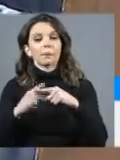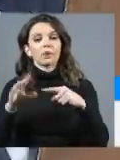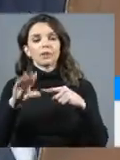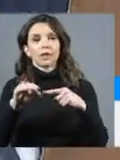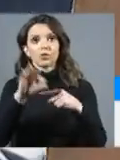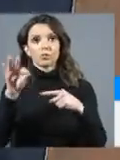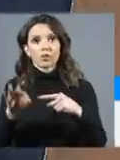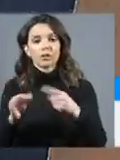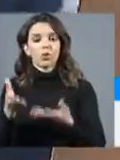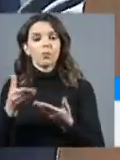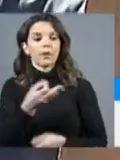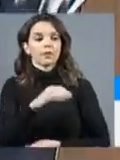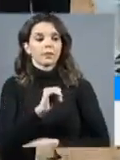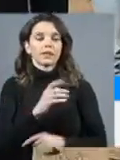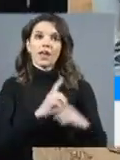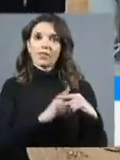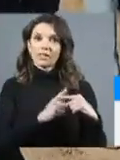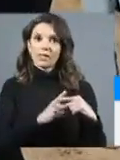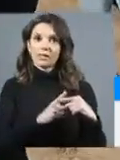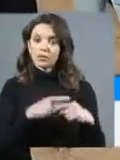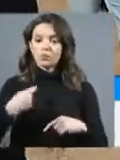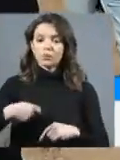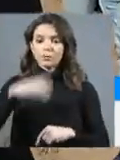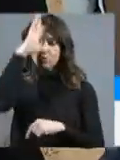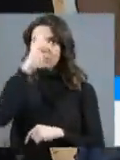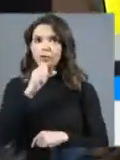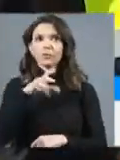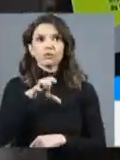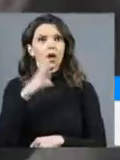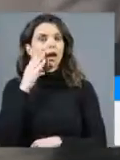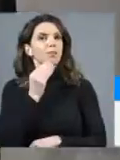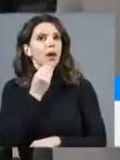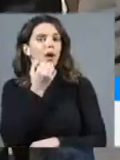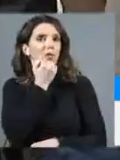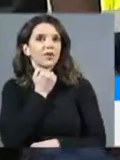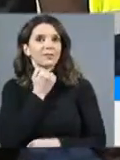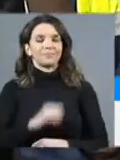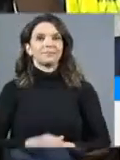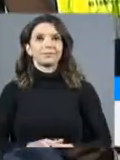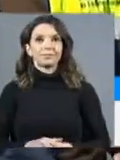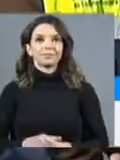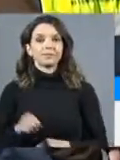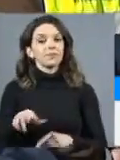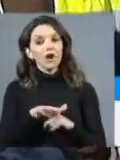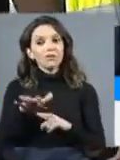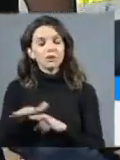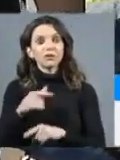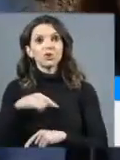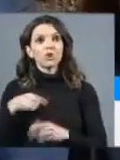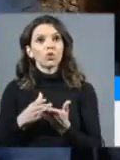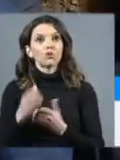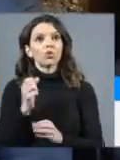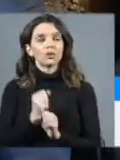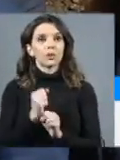PS. Uma vantagem que deixou o presidente do Governo Regional satisfeito. É um incentivo para continuarmos a trabalhar e